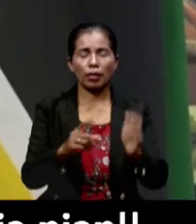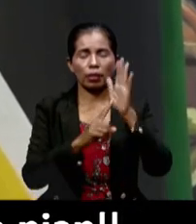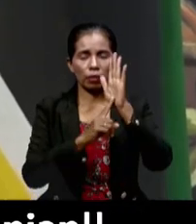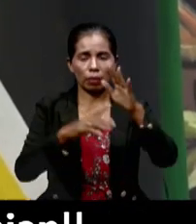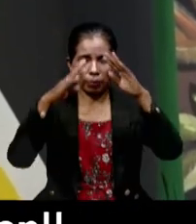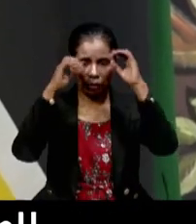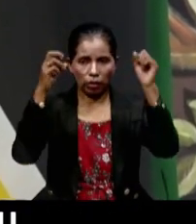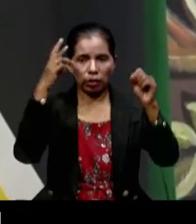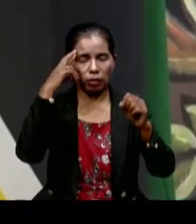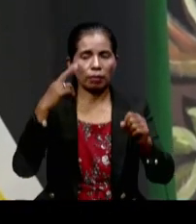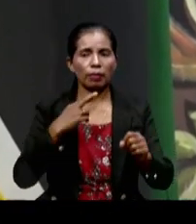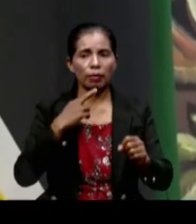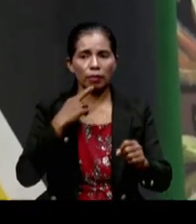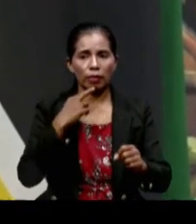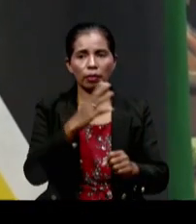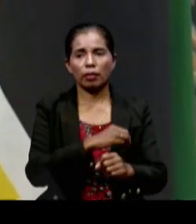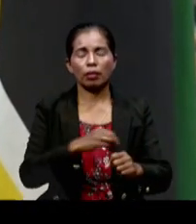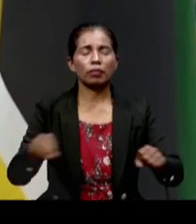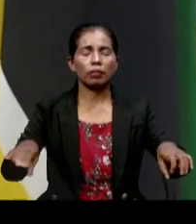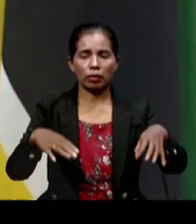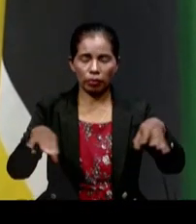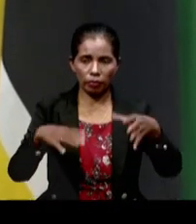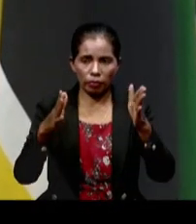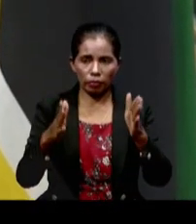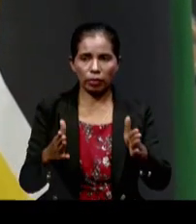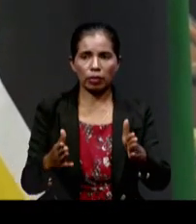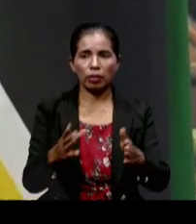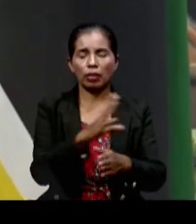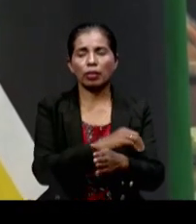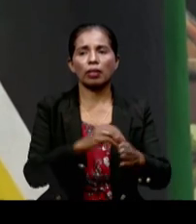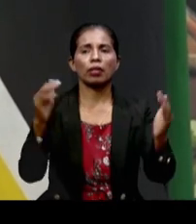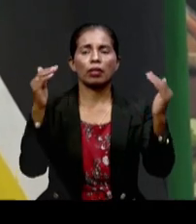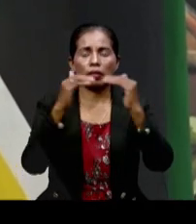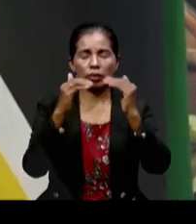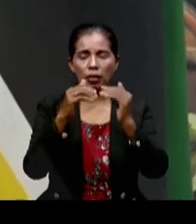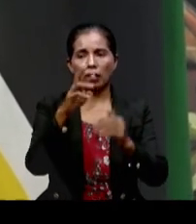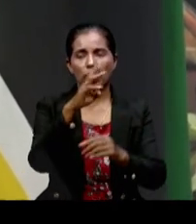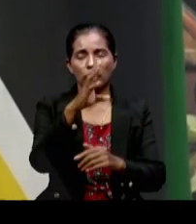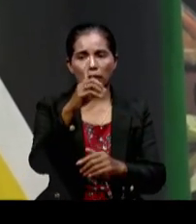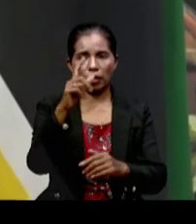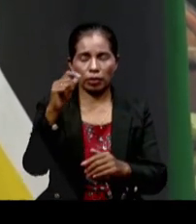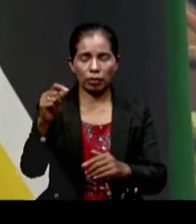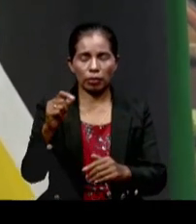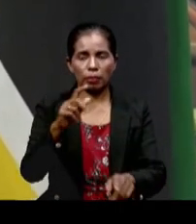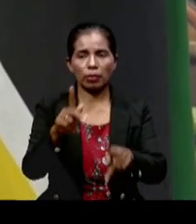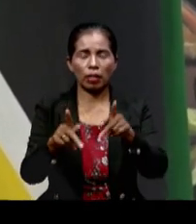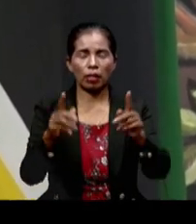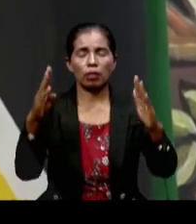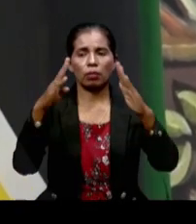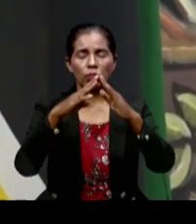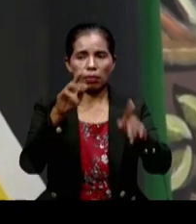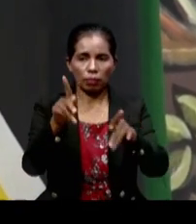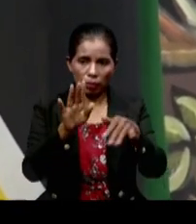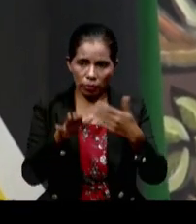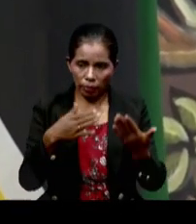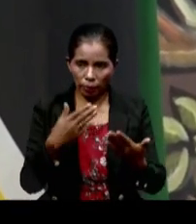Horta, sobre o funcionamento da Assembleia da República, da Casa do Povo,